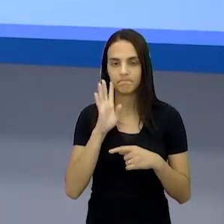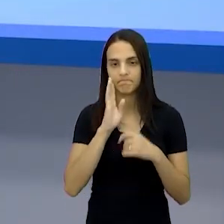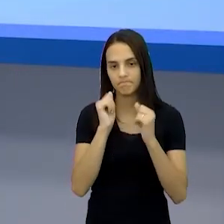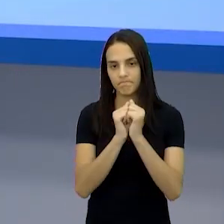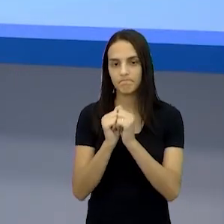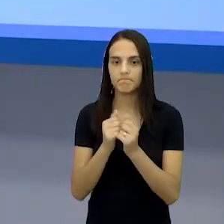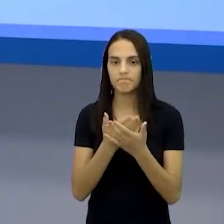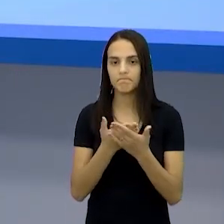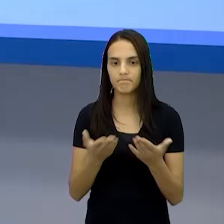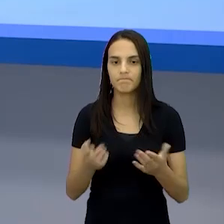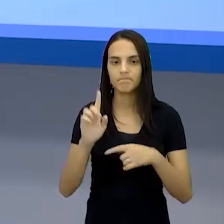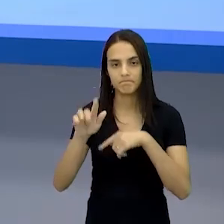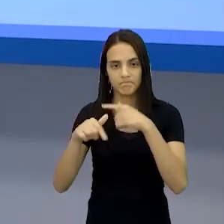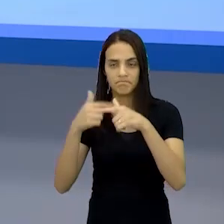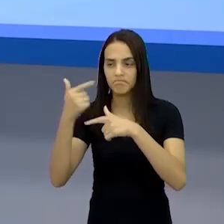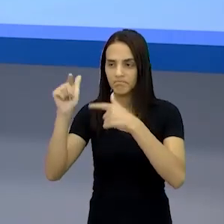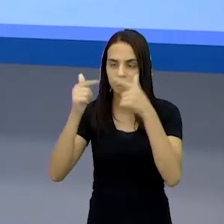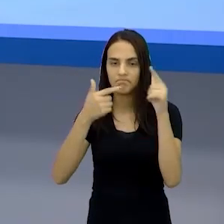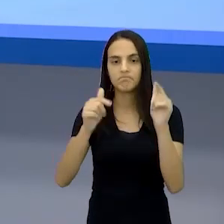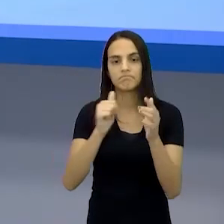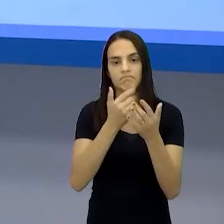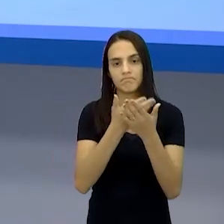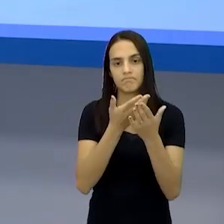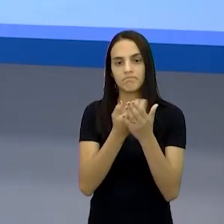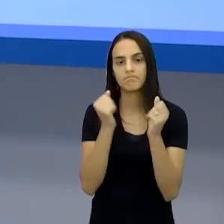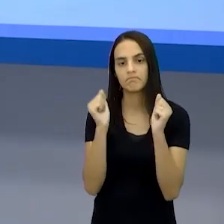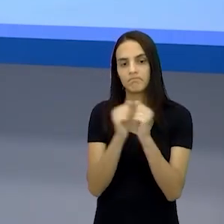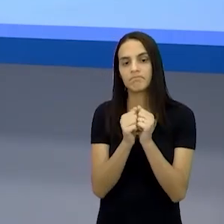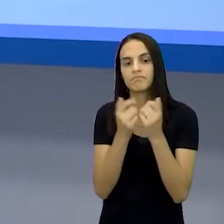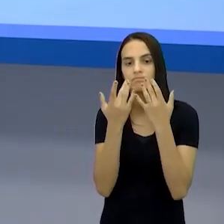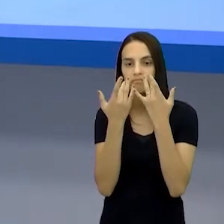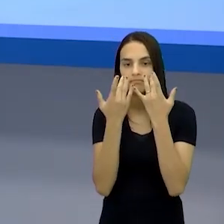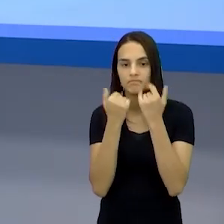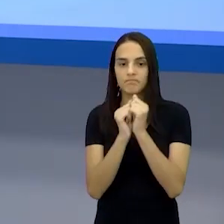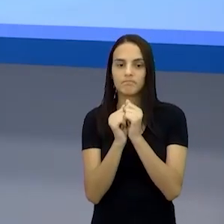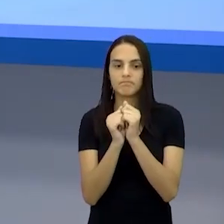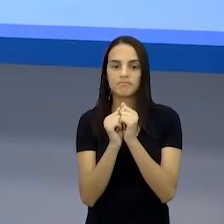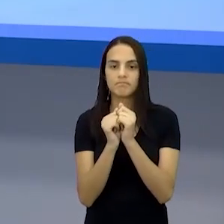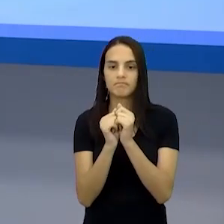aqui com vocês, nós vamos estar em outras aulas aí apresentando